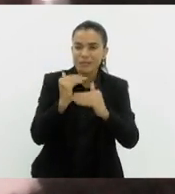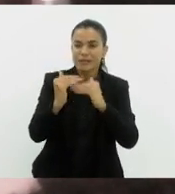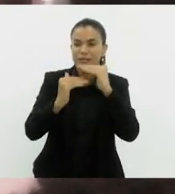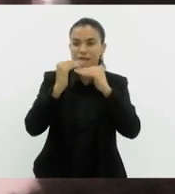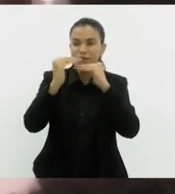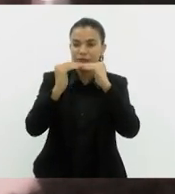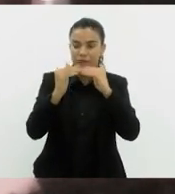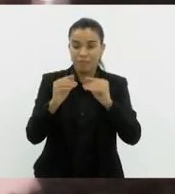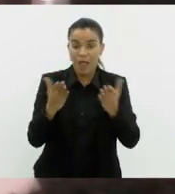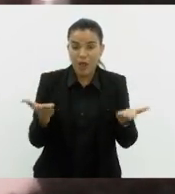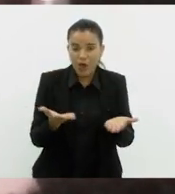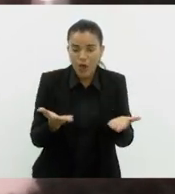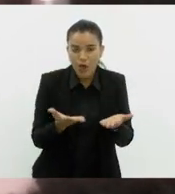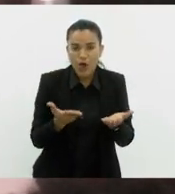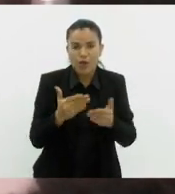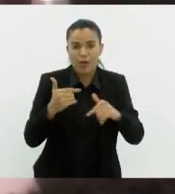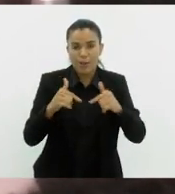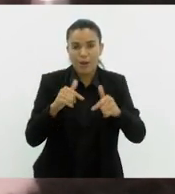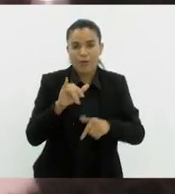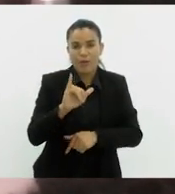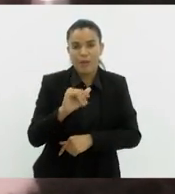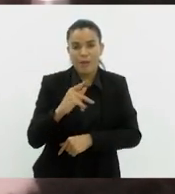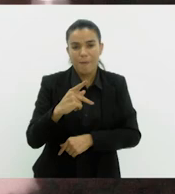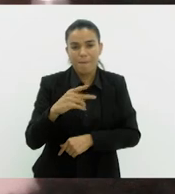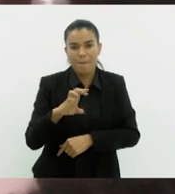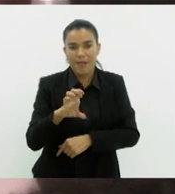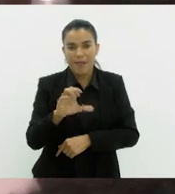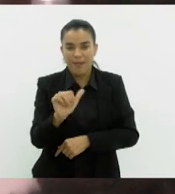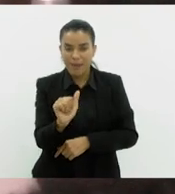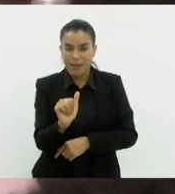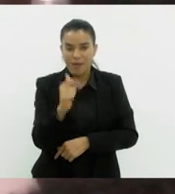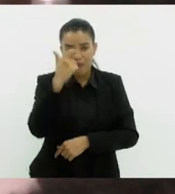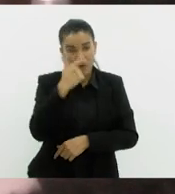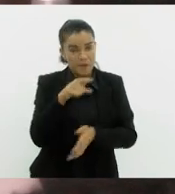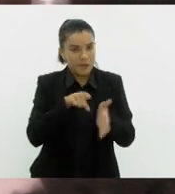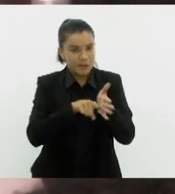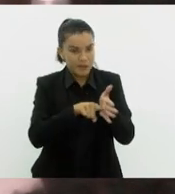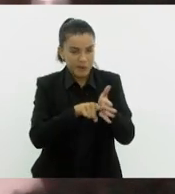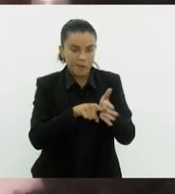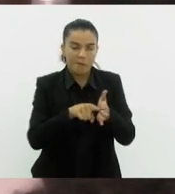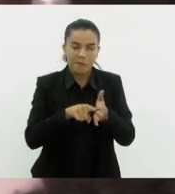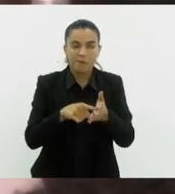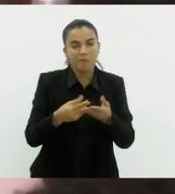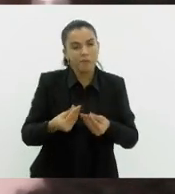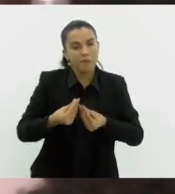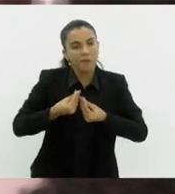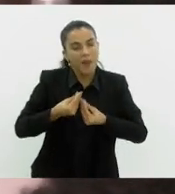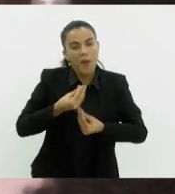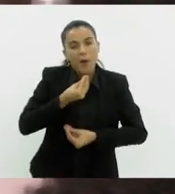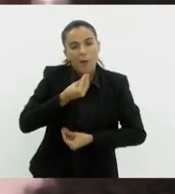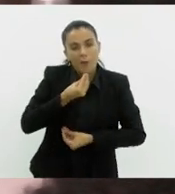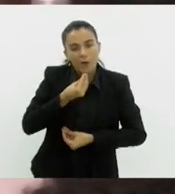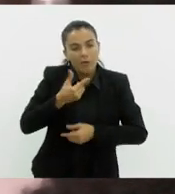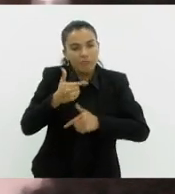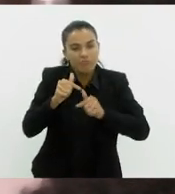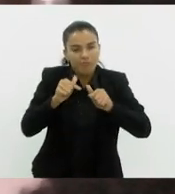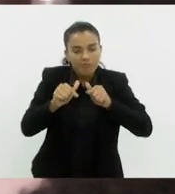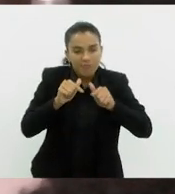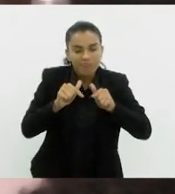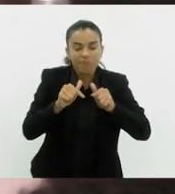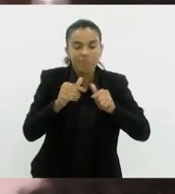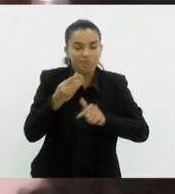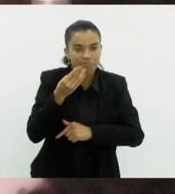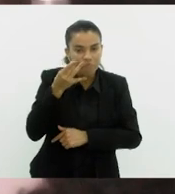desenvolvidos. Atualmente estou no IPEA enquanto pesquisadora, então isso me dá também a oportunidade de acompanhar mais de perto. E